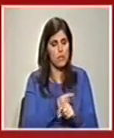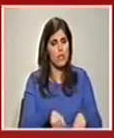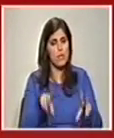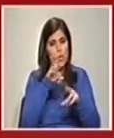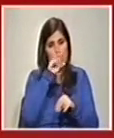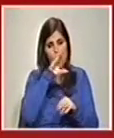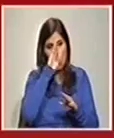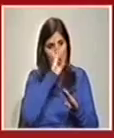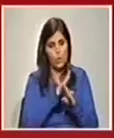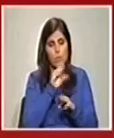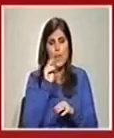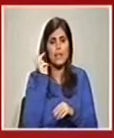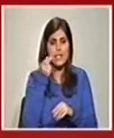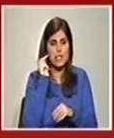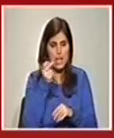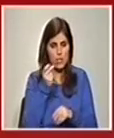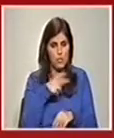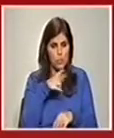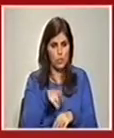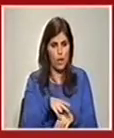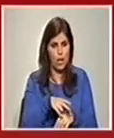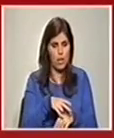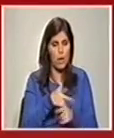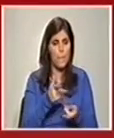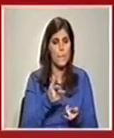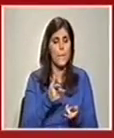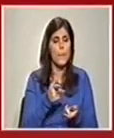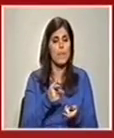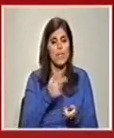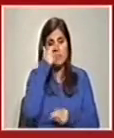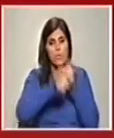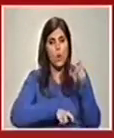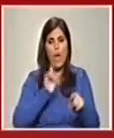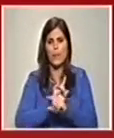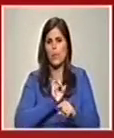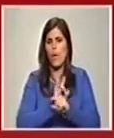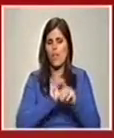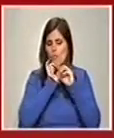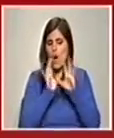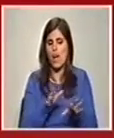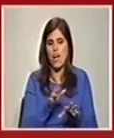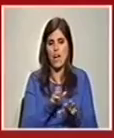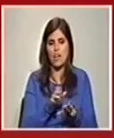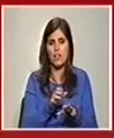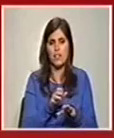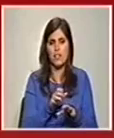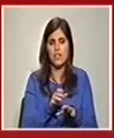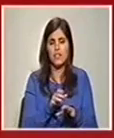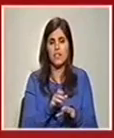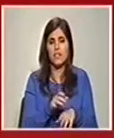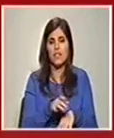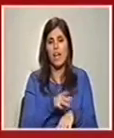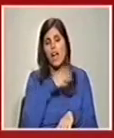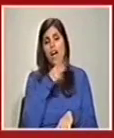Portugal, nem sequer dos últimos 10 transversalmente, não é? As pessoas não estavam habituadas a ter que reportar com